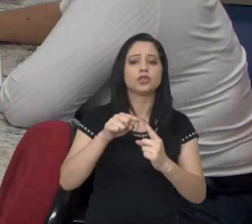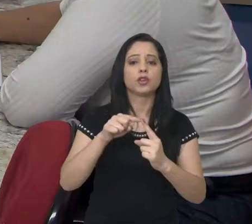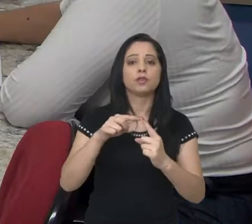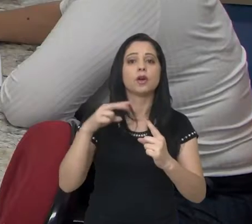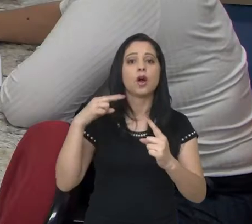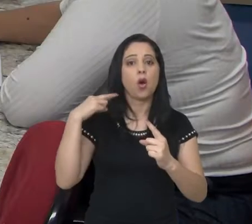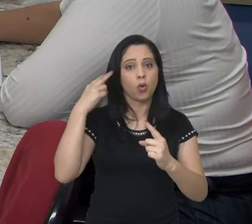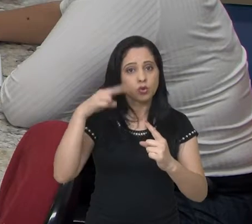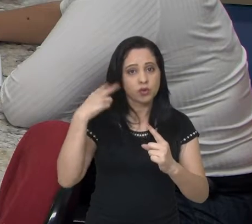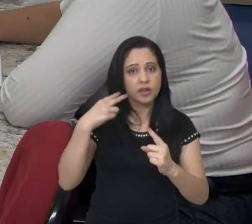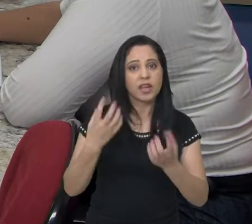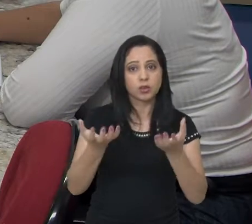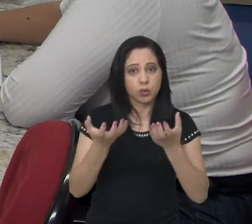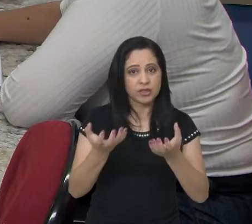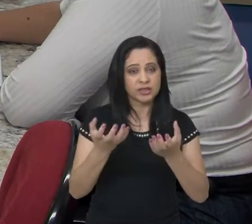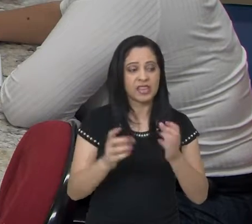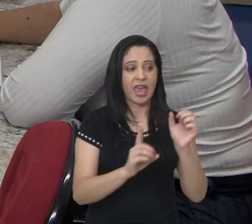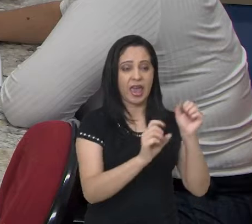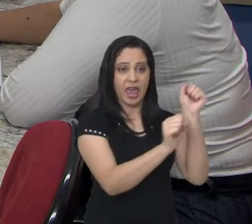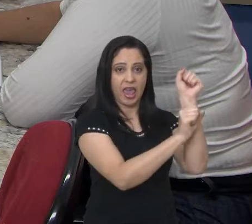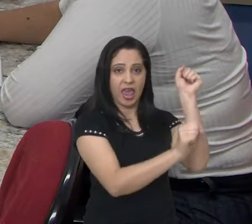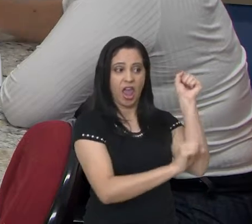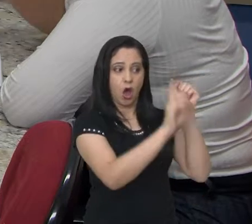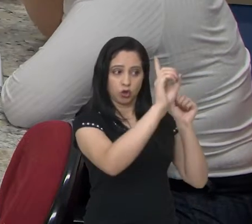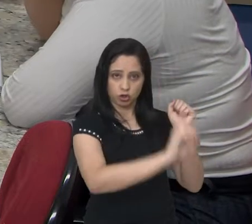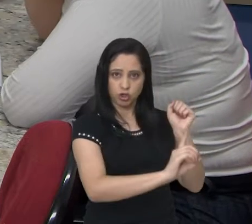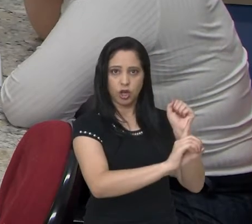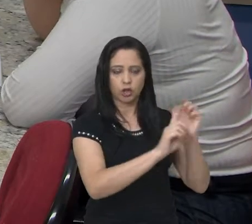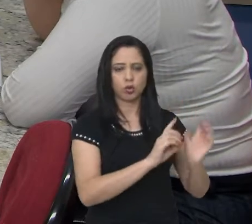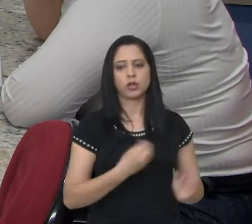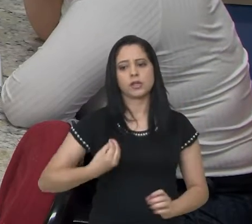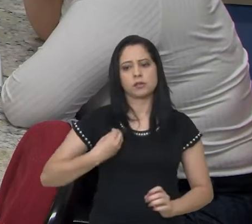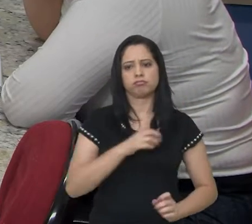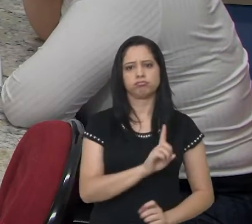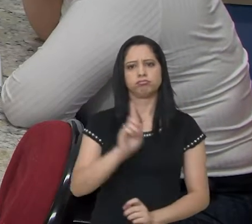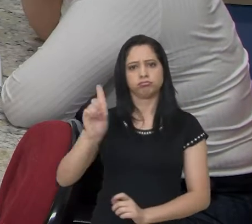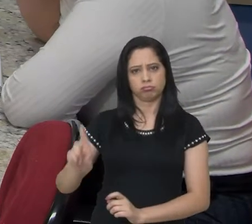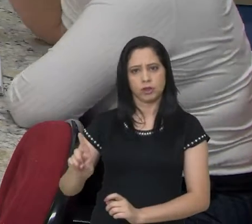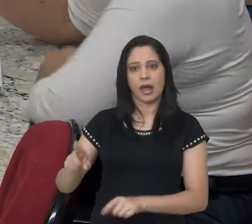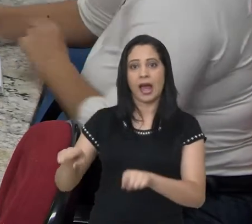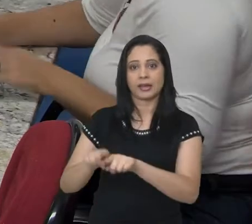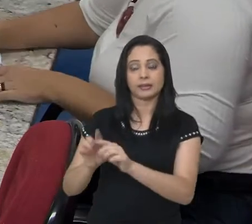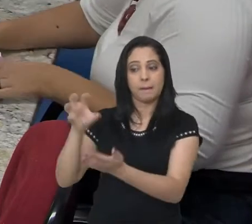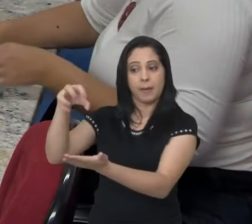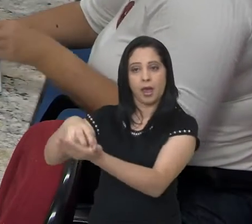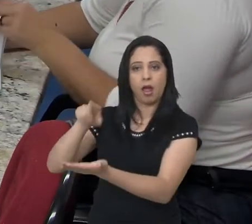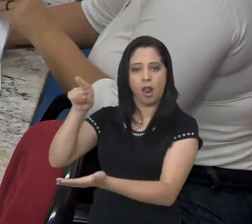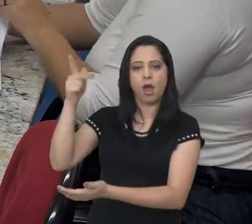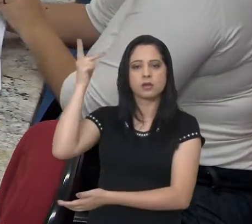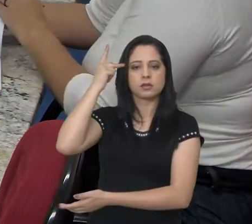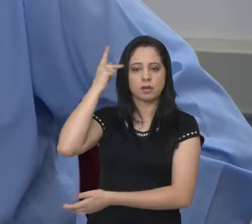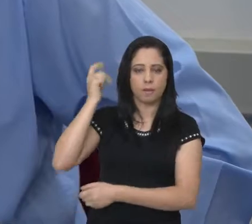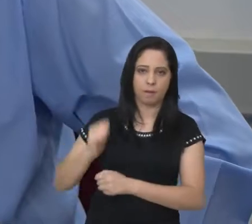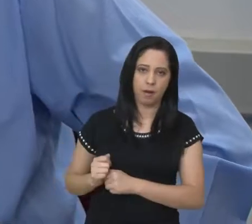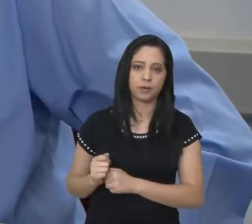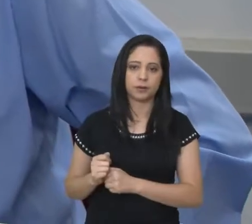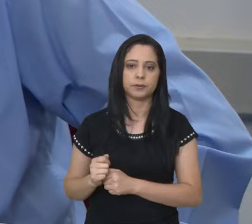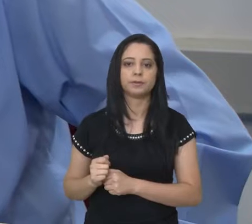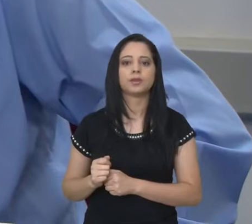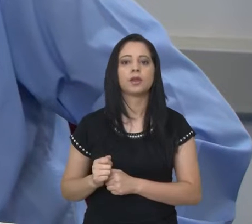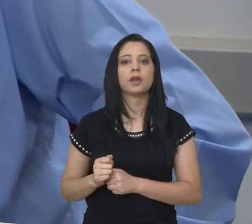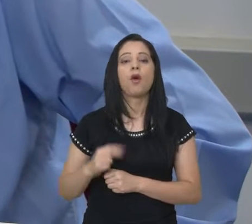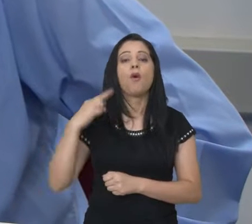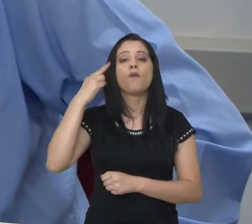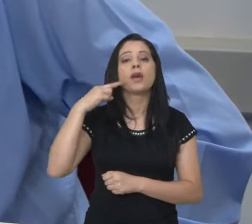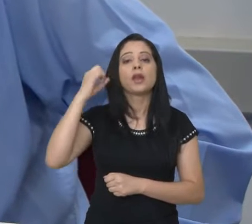que participem tanto diretores da concessionária aqui de São José dos Campos, quanto da sede, lá em São Paulo. Segundo o